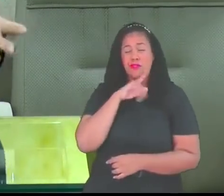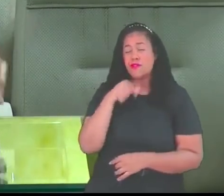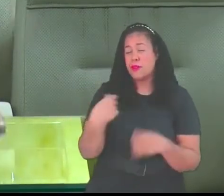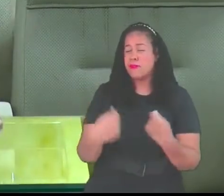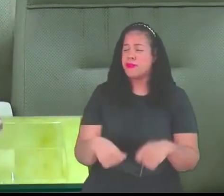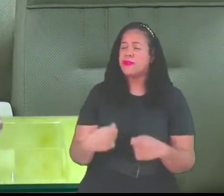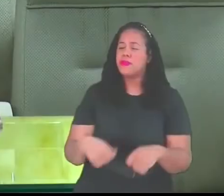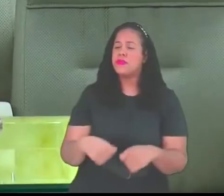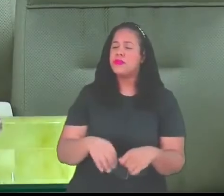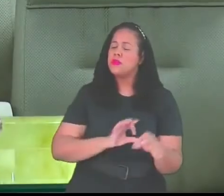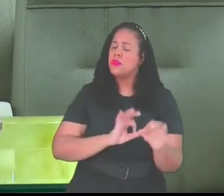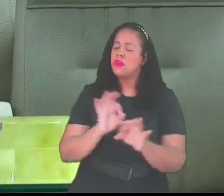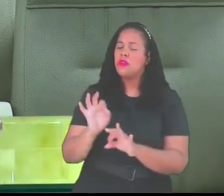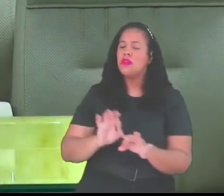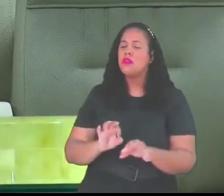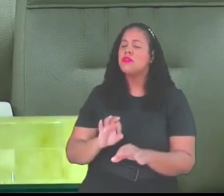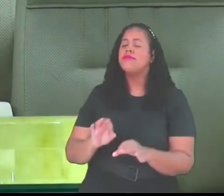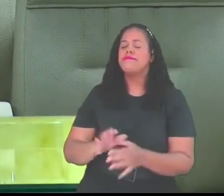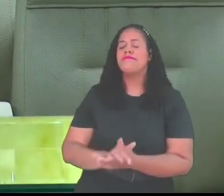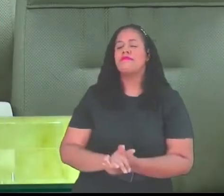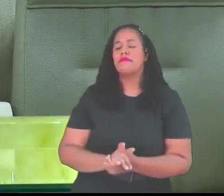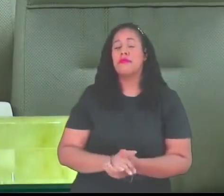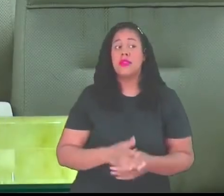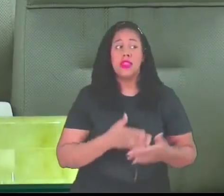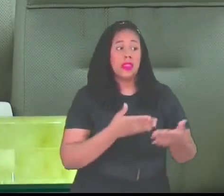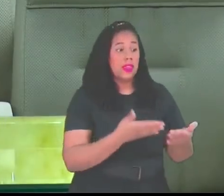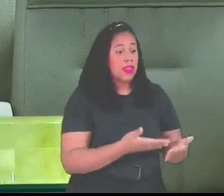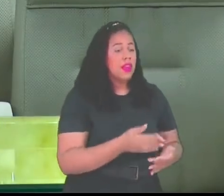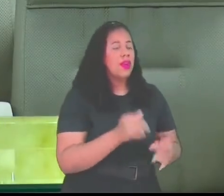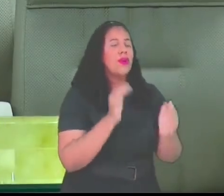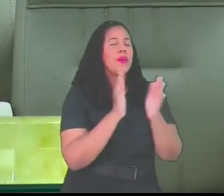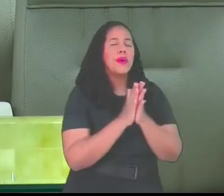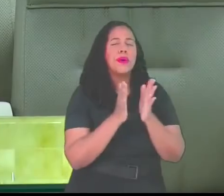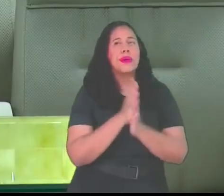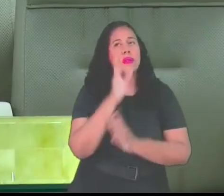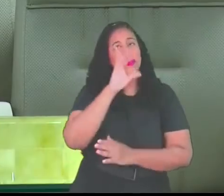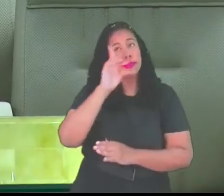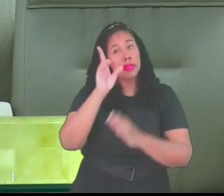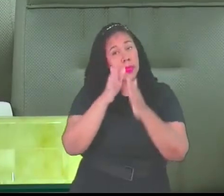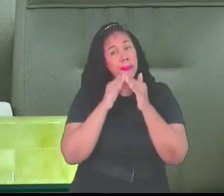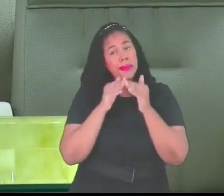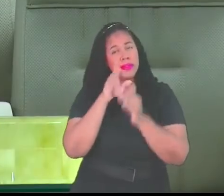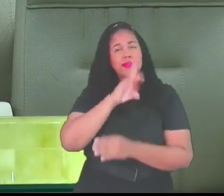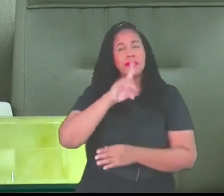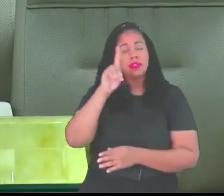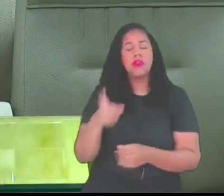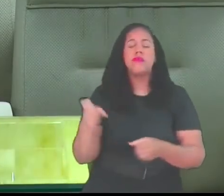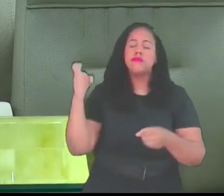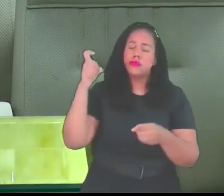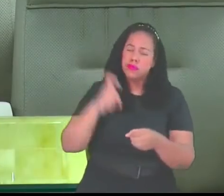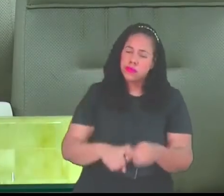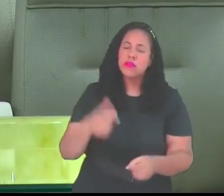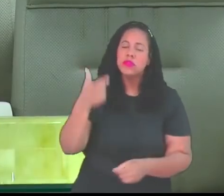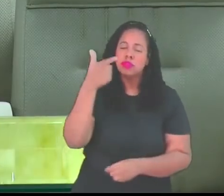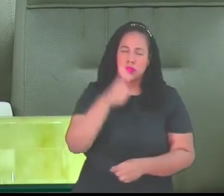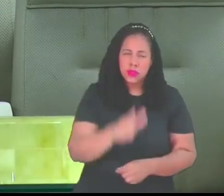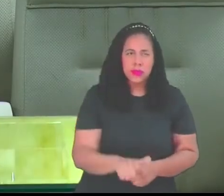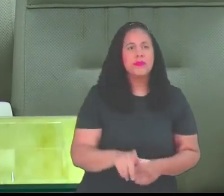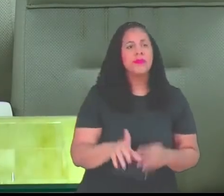tratar. E ele orou a Deus, pediu a Deus, voltou depois logo para a